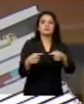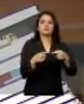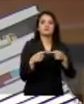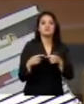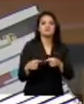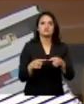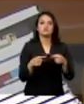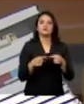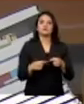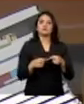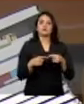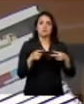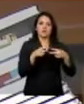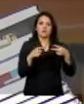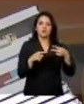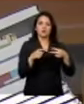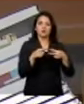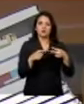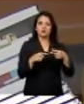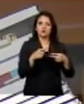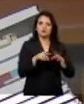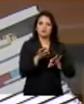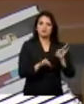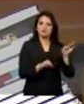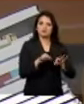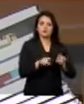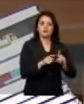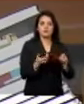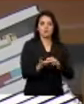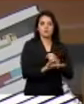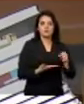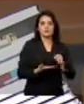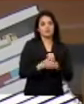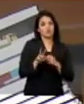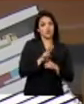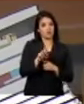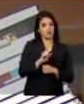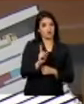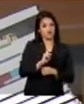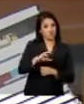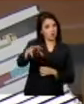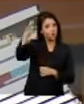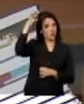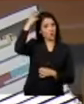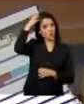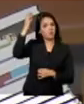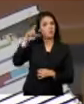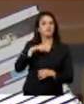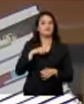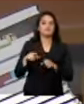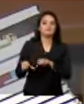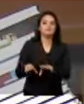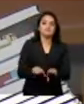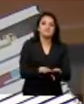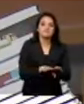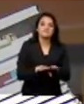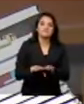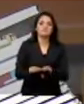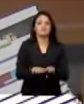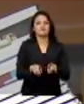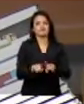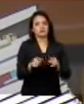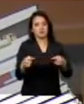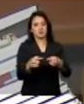de jurisdição e o princípio da não culpabilidade, revelando-se harmônica com o inciso